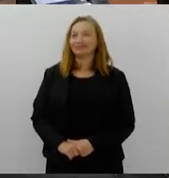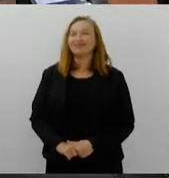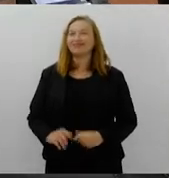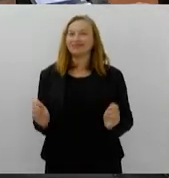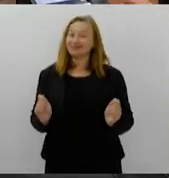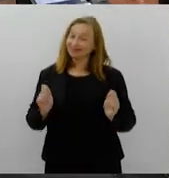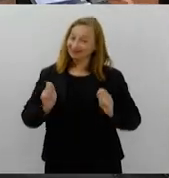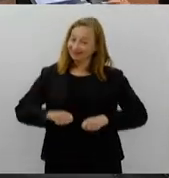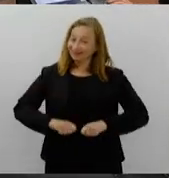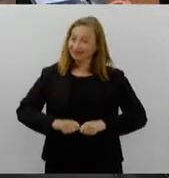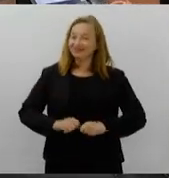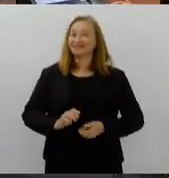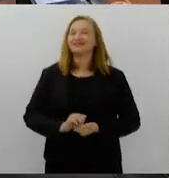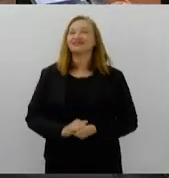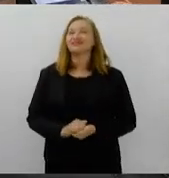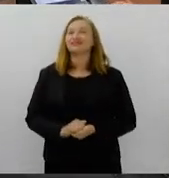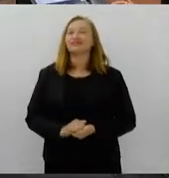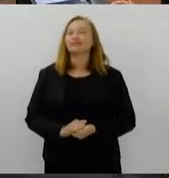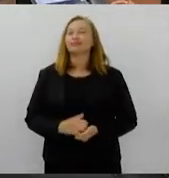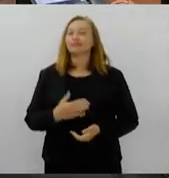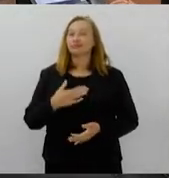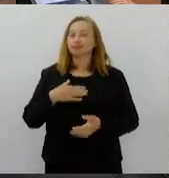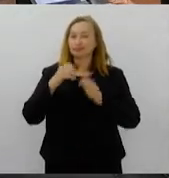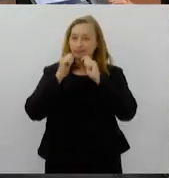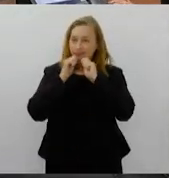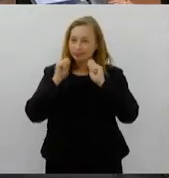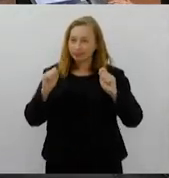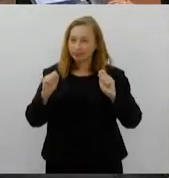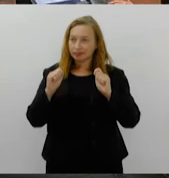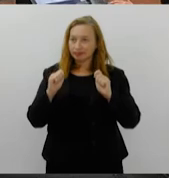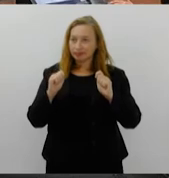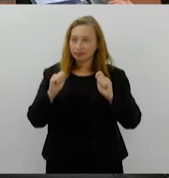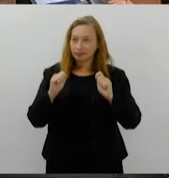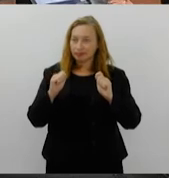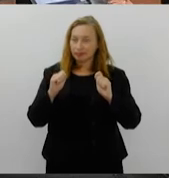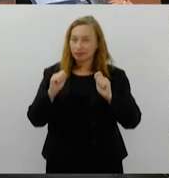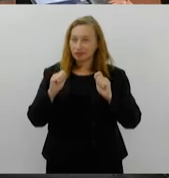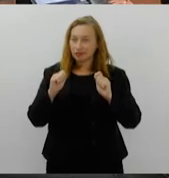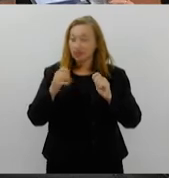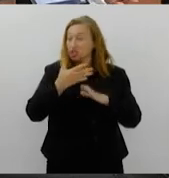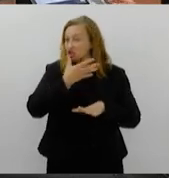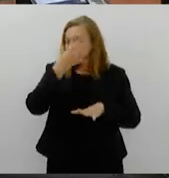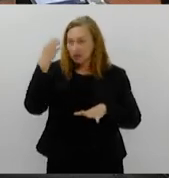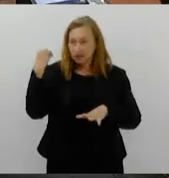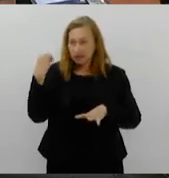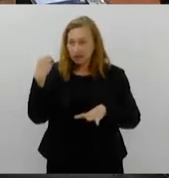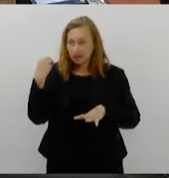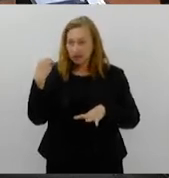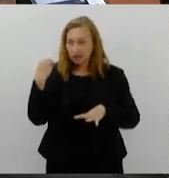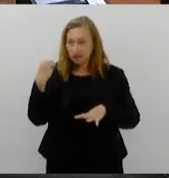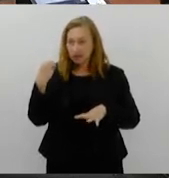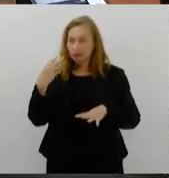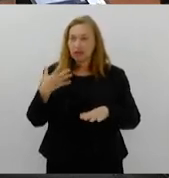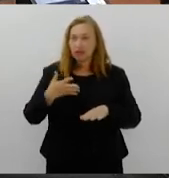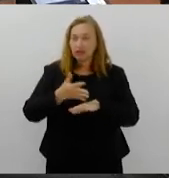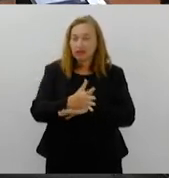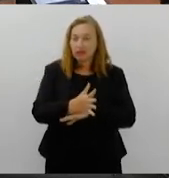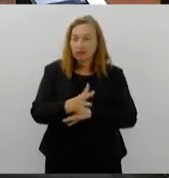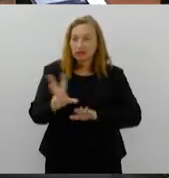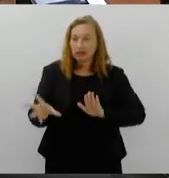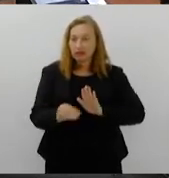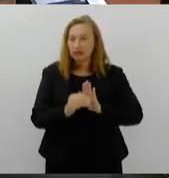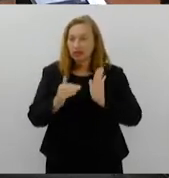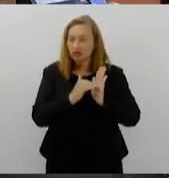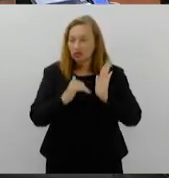Possivelmente, a minha assessoria cochilou e não deu entrada na emenda retirando o imposto de